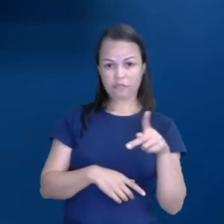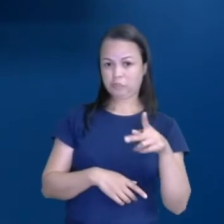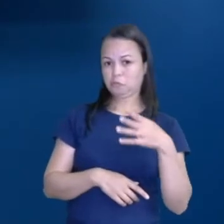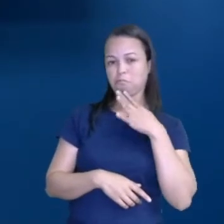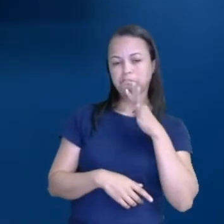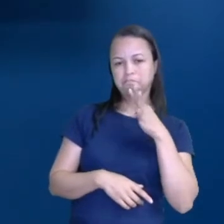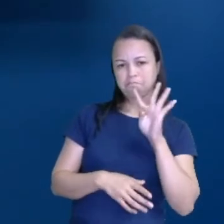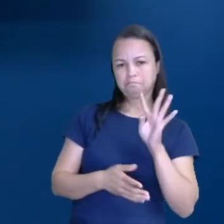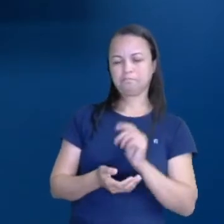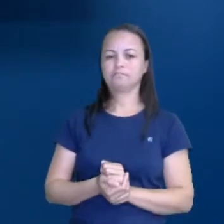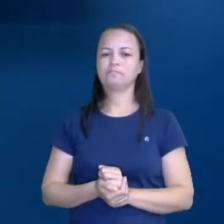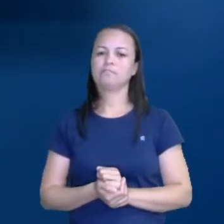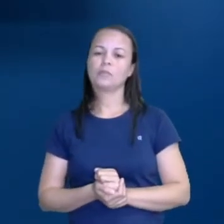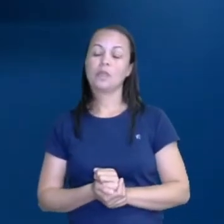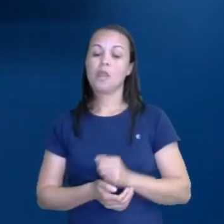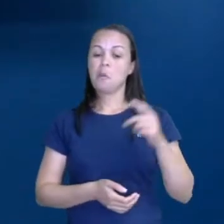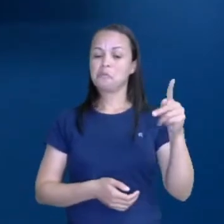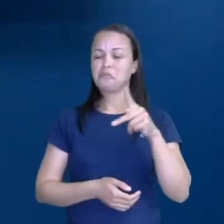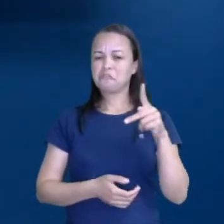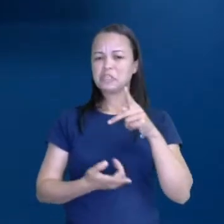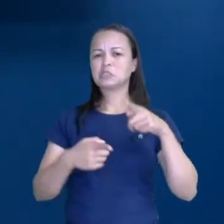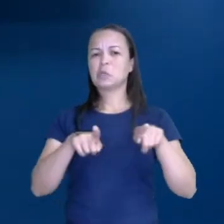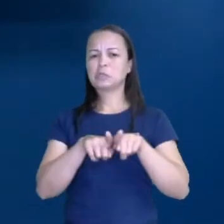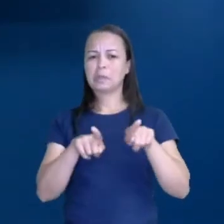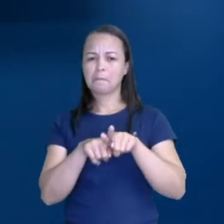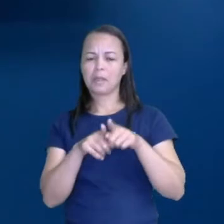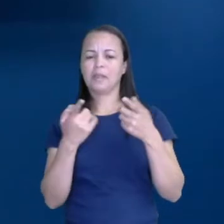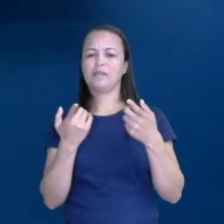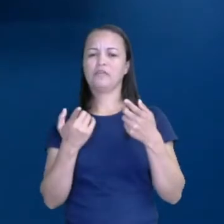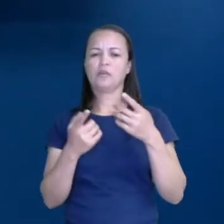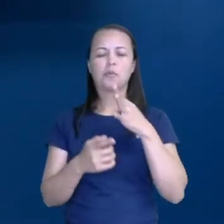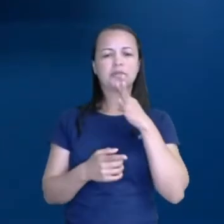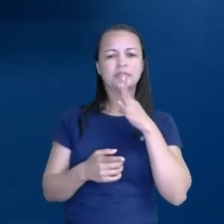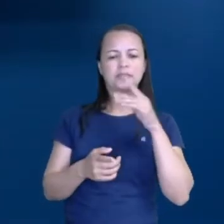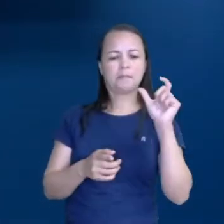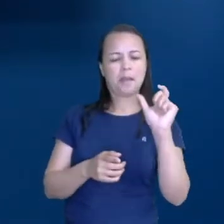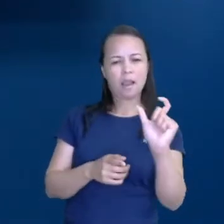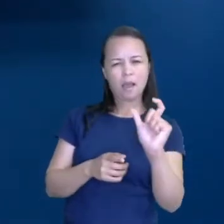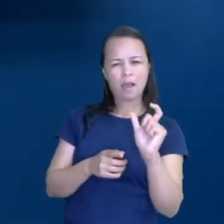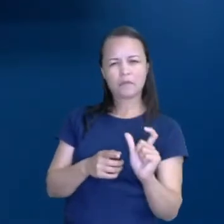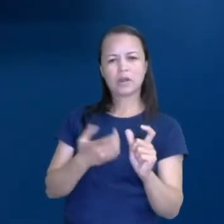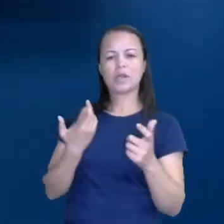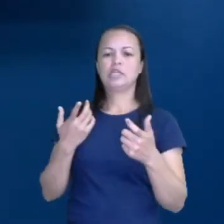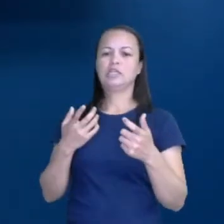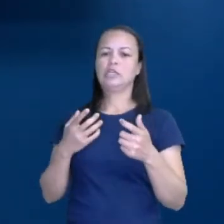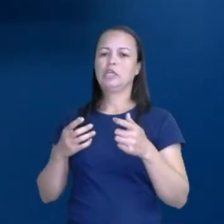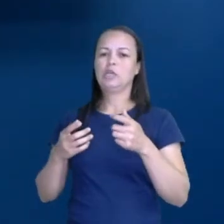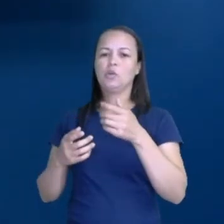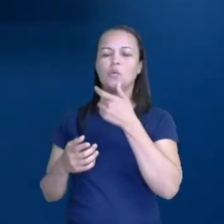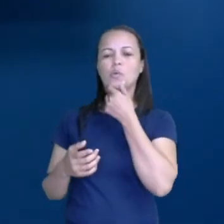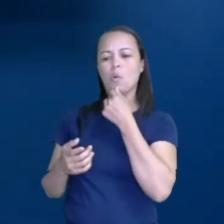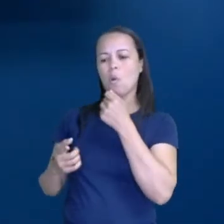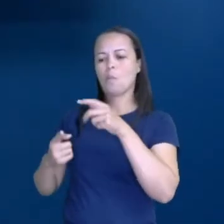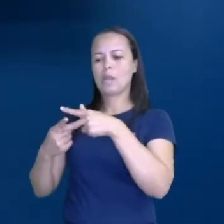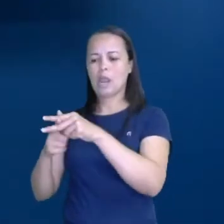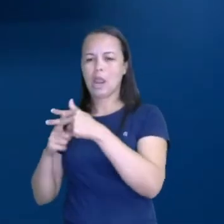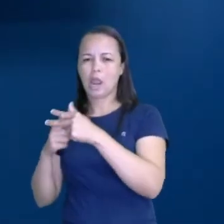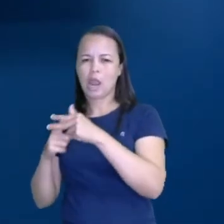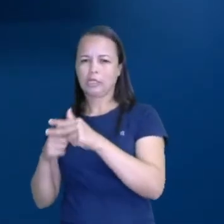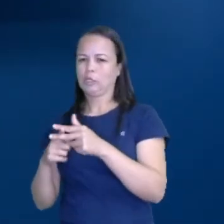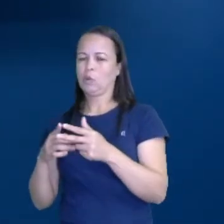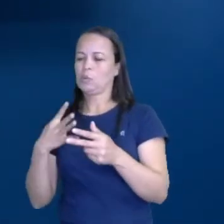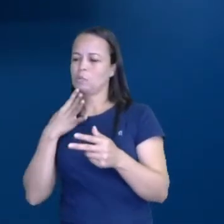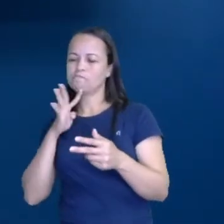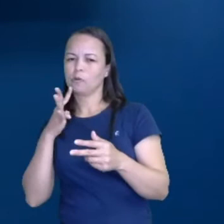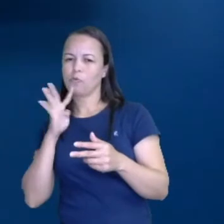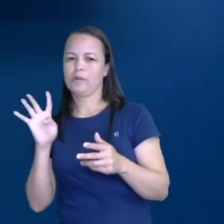vai conhecer palavras que talvez o mecânico que trabalha lá na oficina perto de casa não conhece. Então, dependendo do grupo, vai se